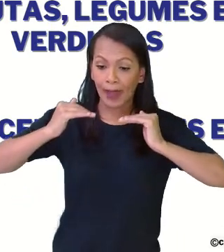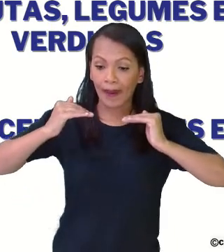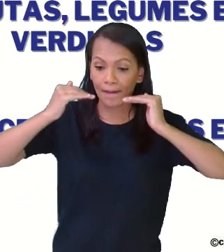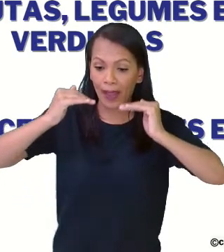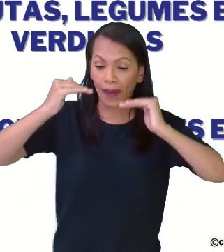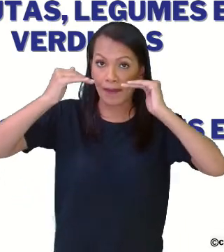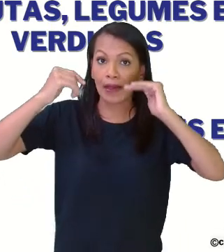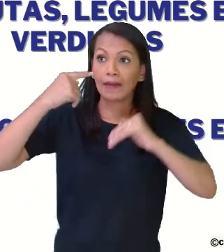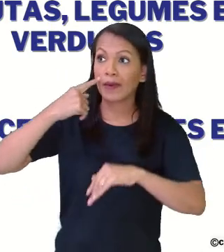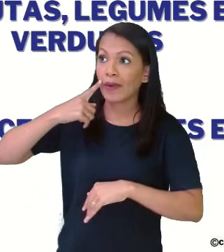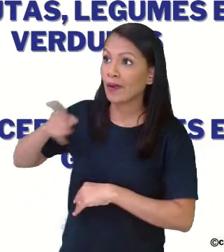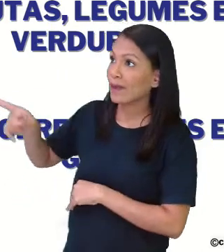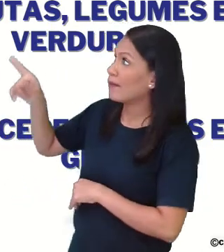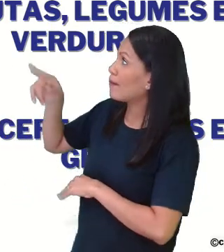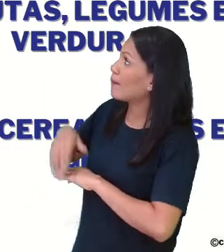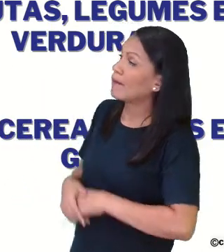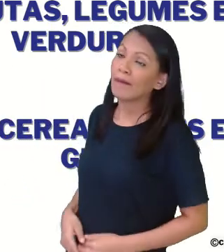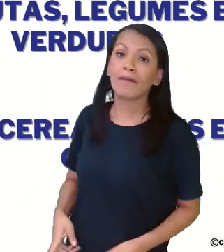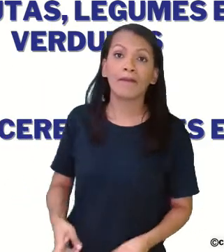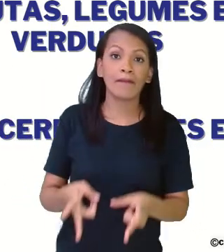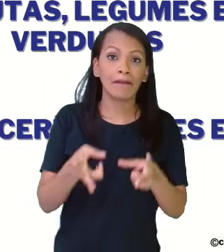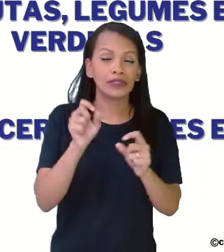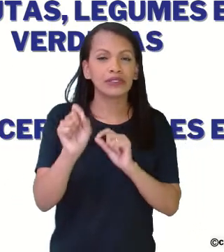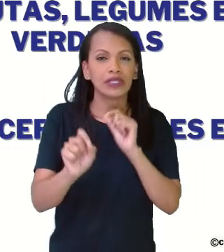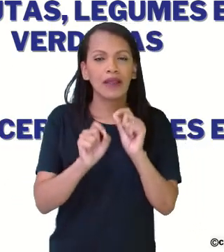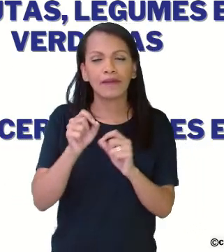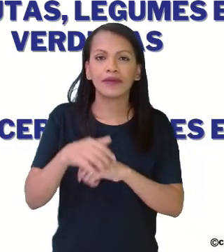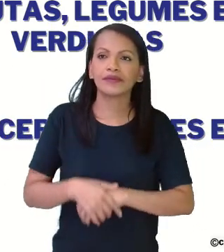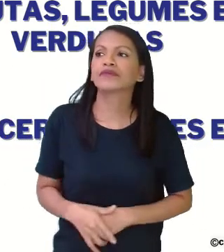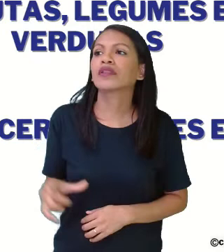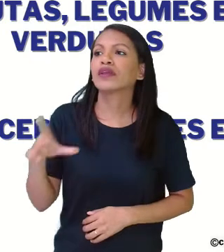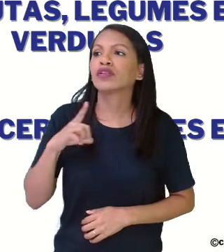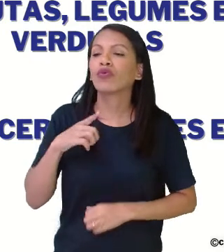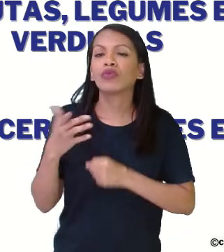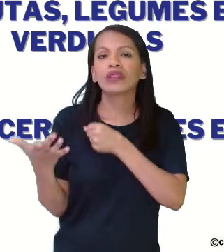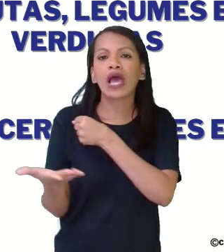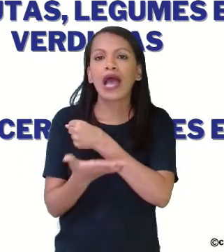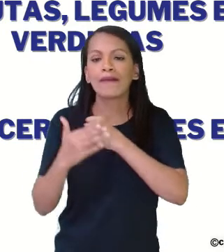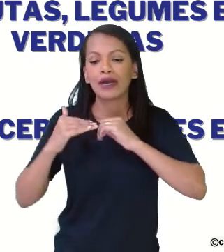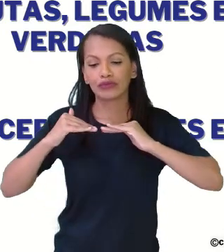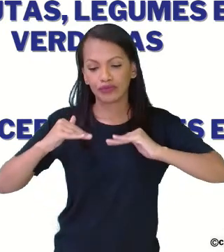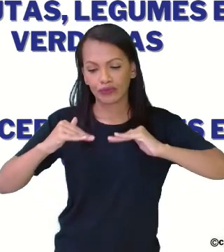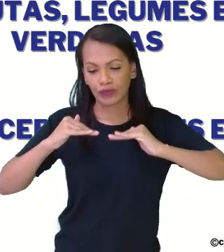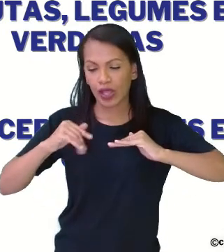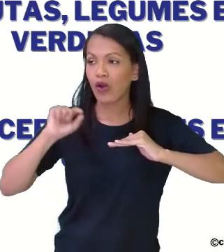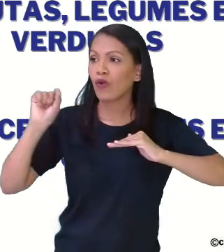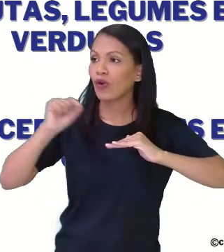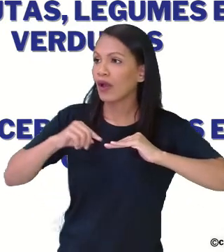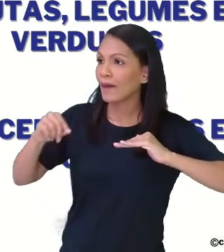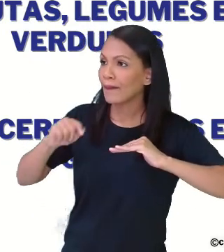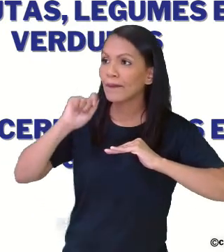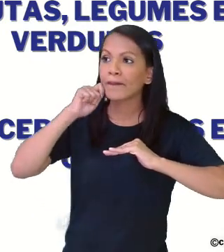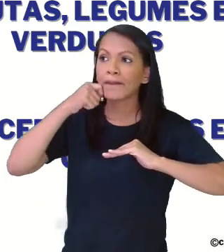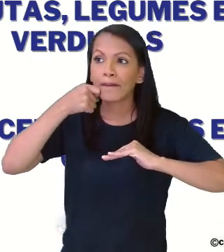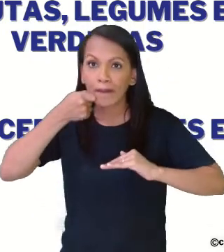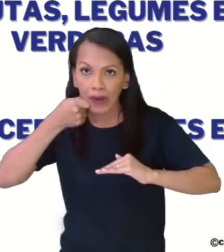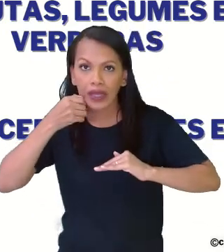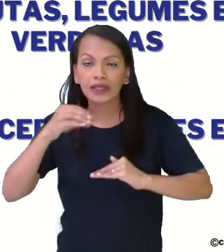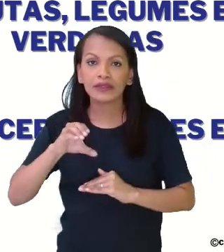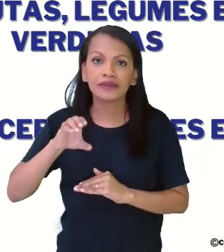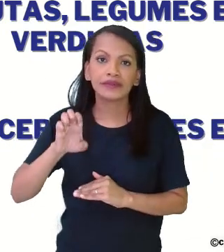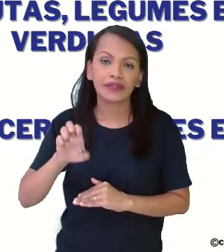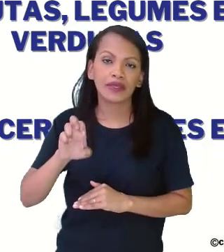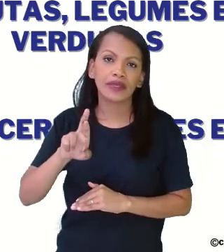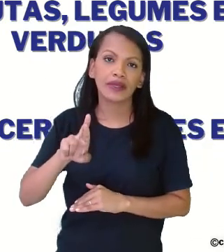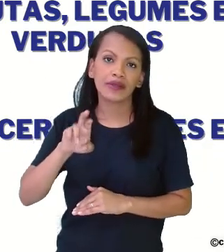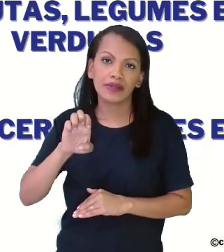aí a esses alimentos. Eu tenho na base da pirâmide aí os cereais, pães e grãos.